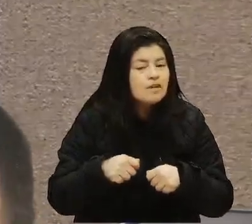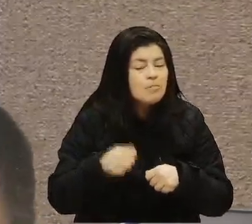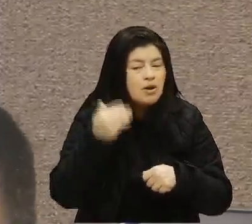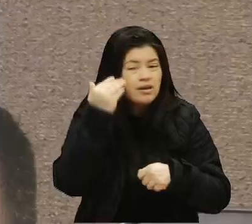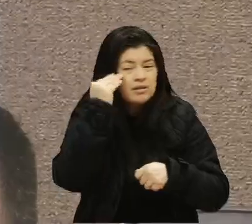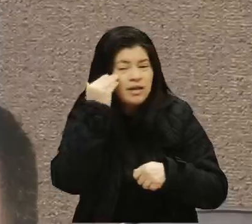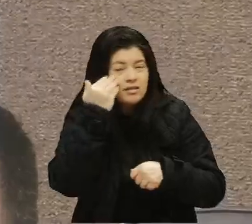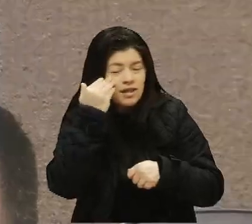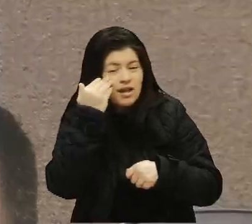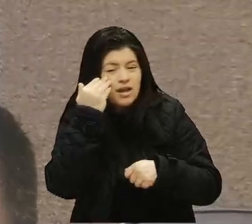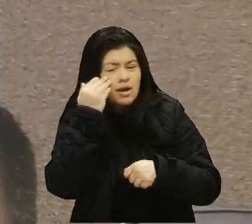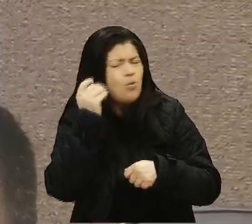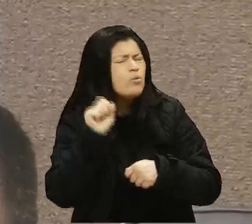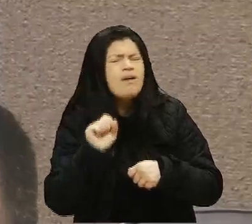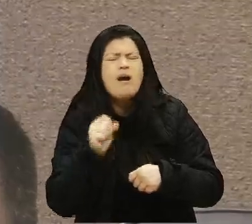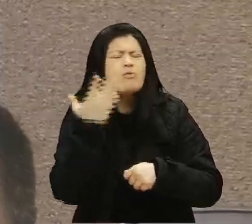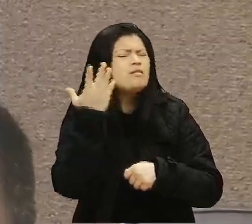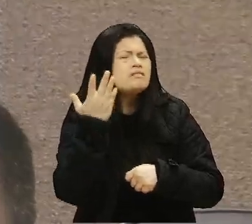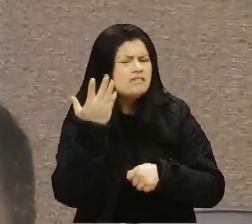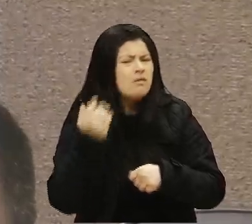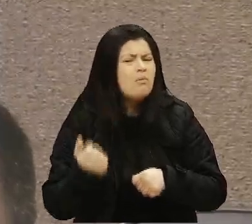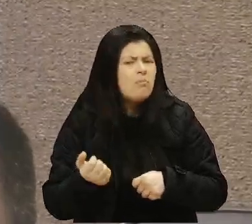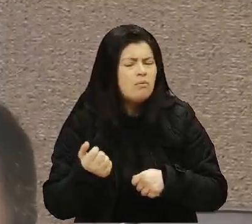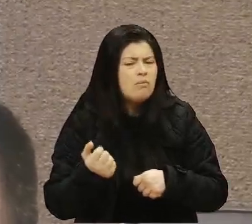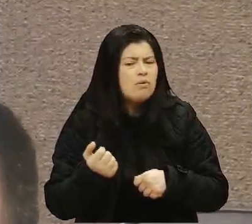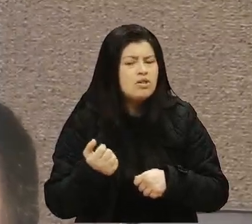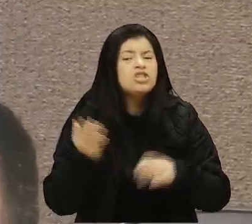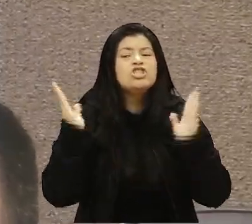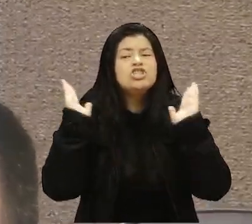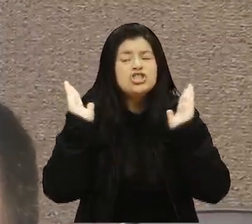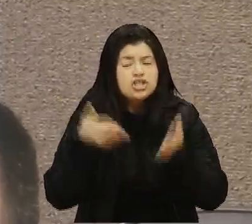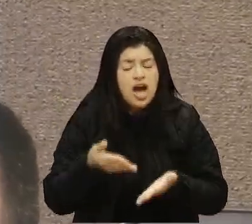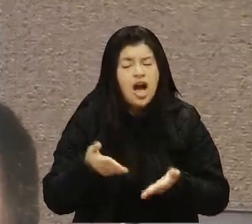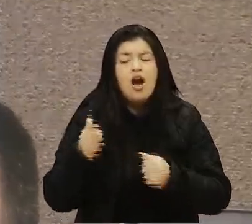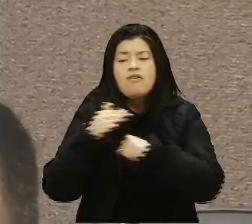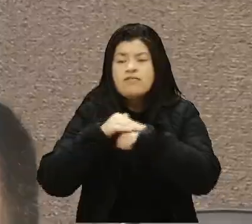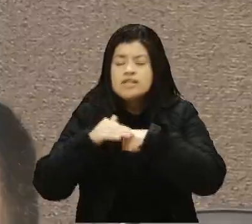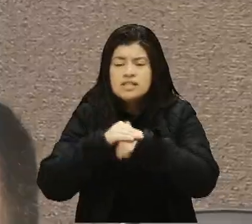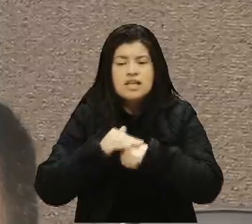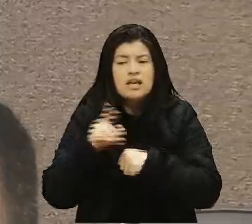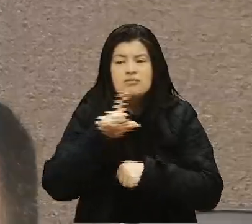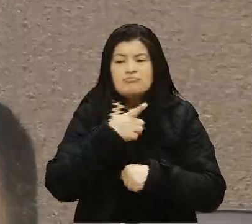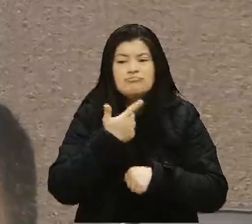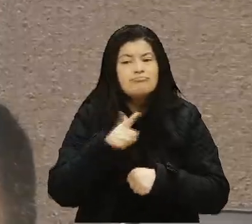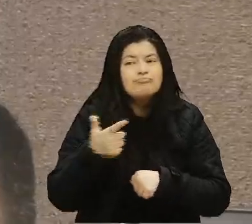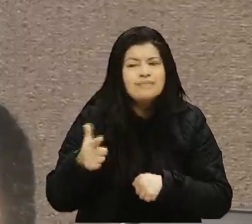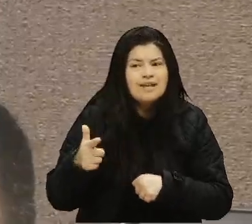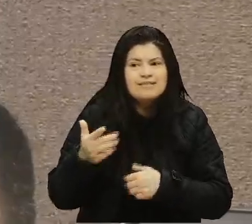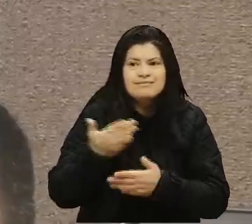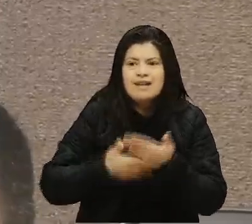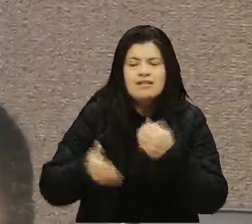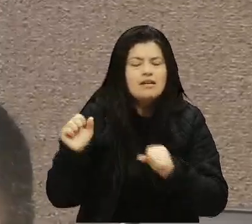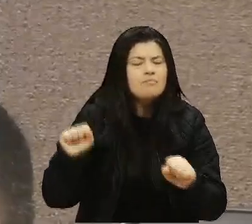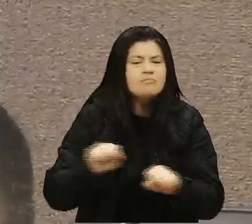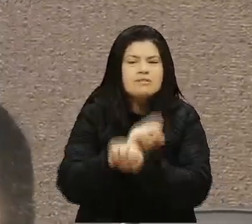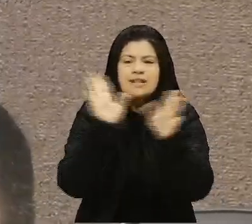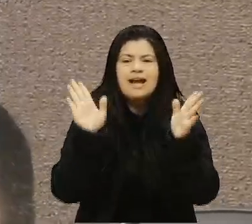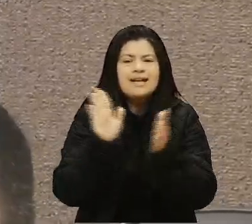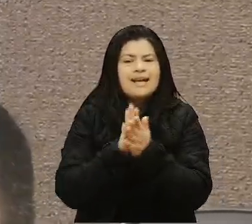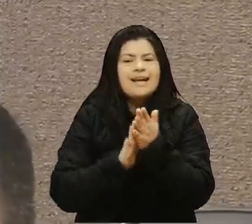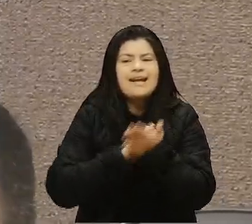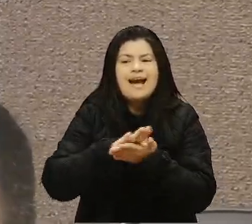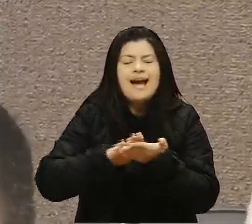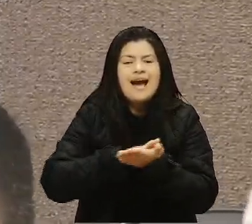compreender efetivamente o que houve nesse sentido. Conversei já com os dois vereadores, não existe aqui, deixando muito claro, nenhuma questão